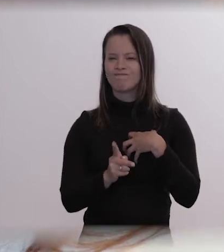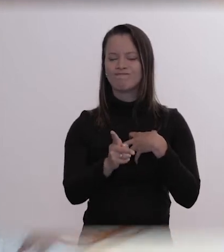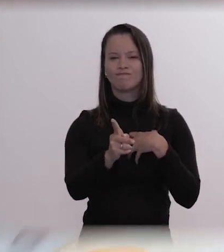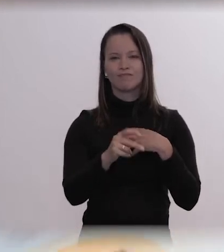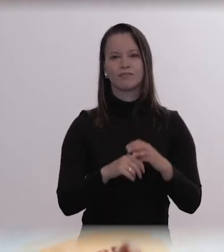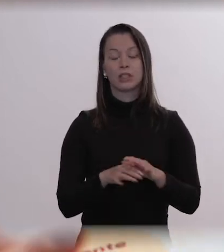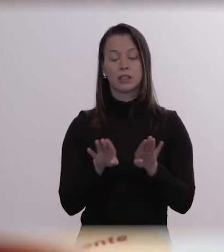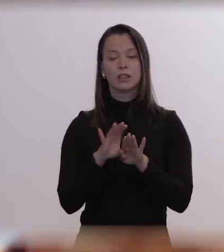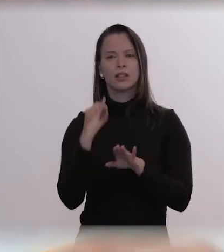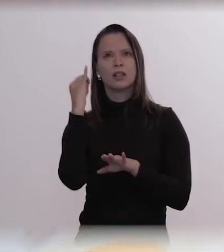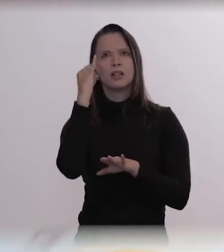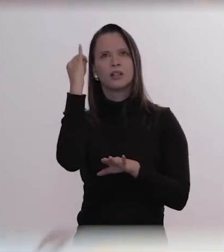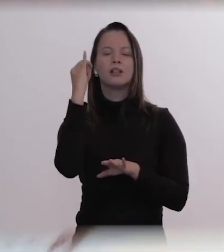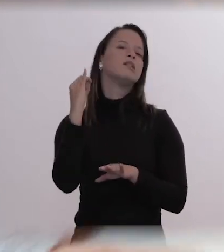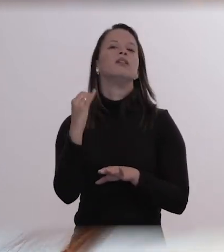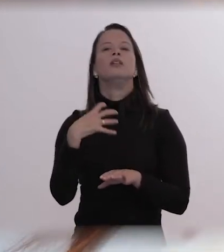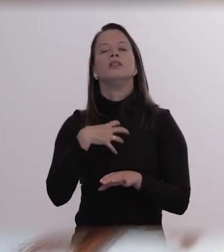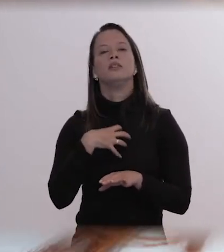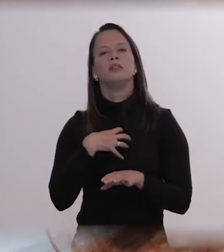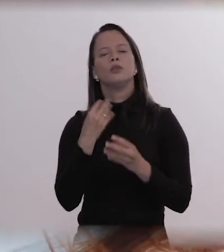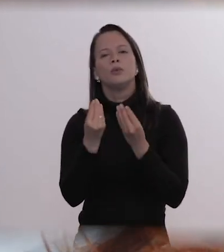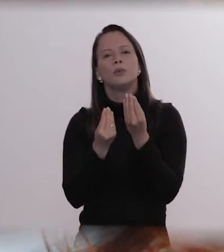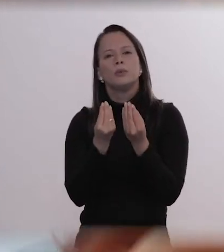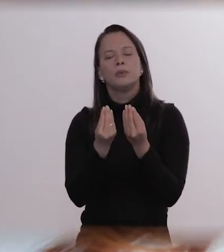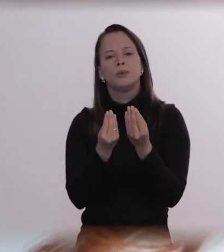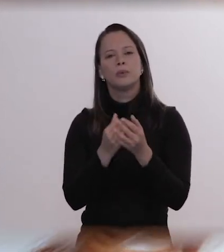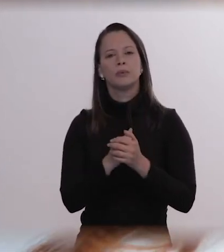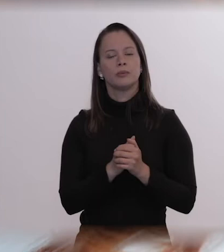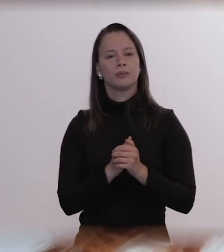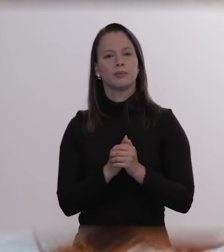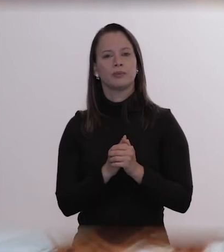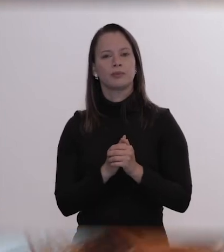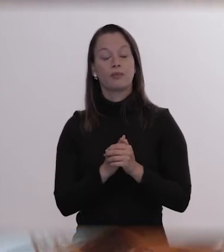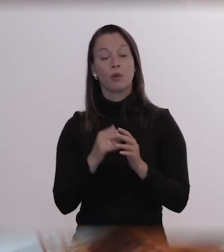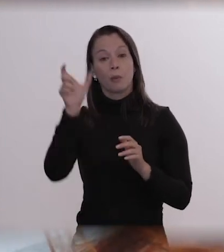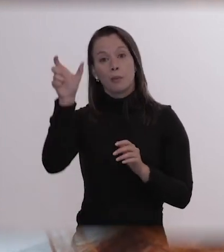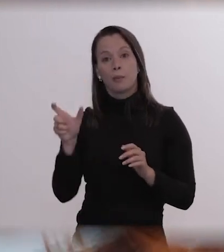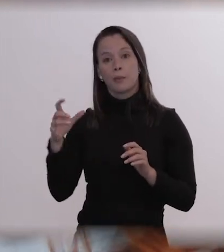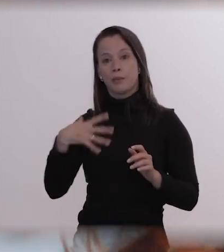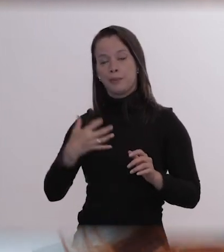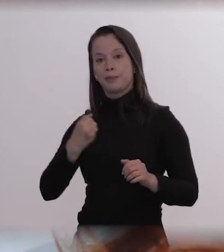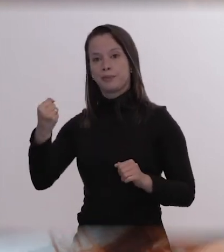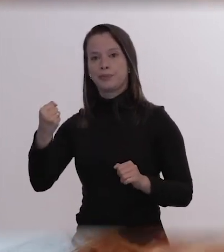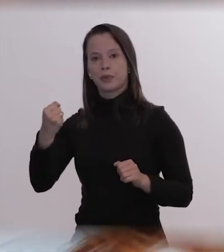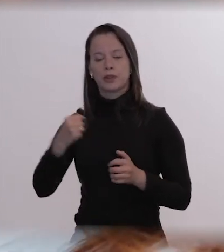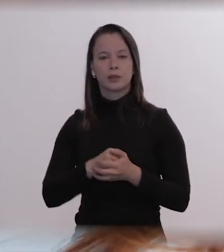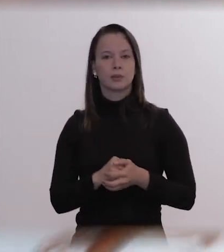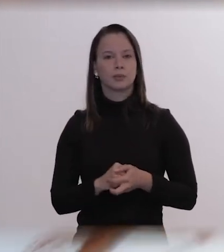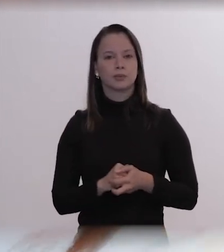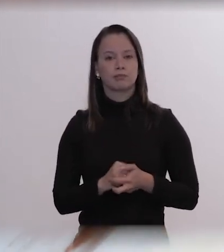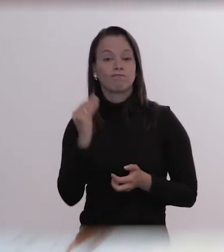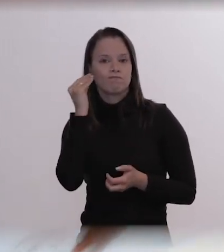coisa importante é a maneira de como uma pessoa que é suicida, né,